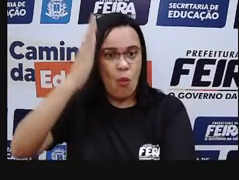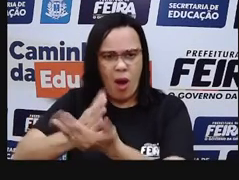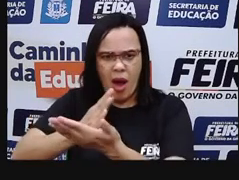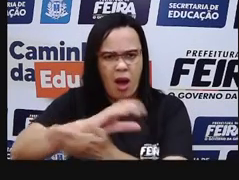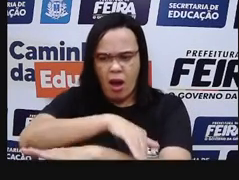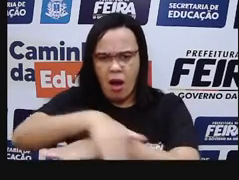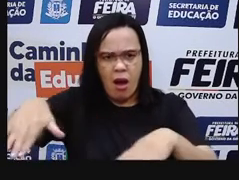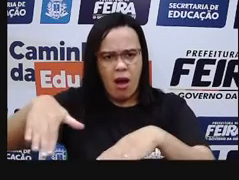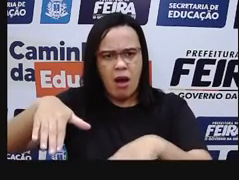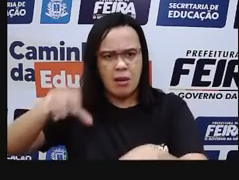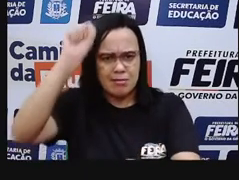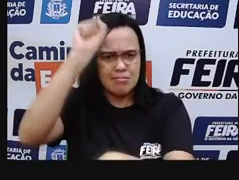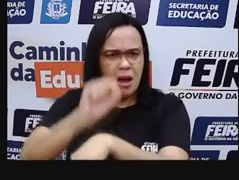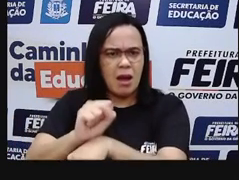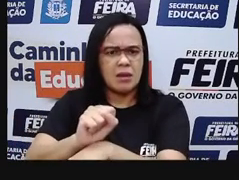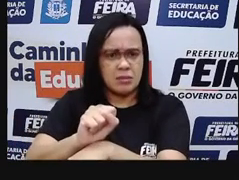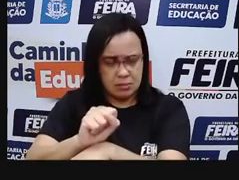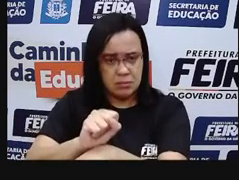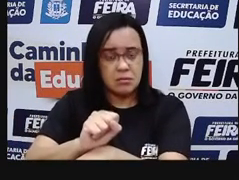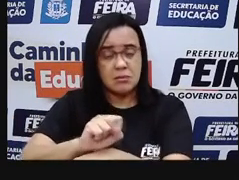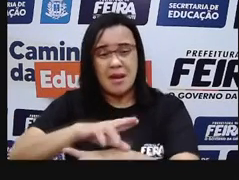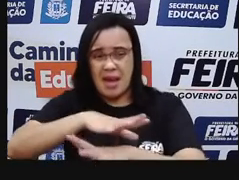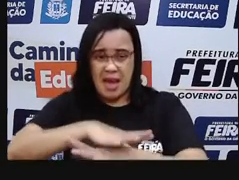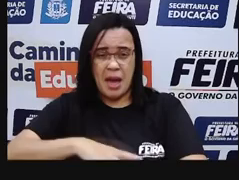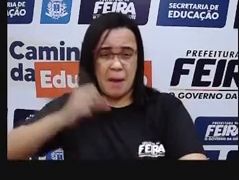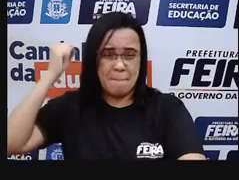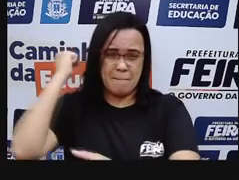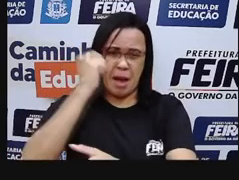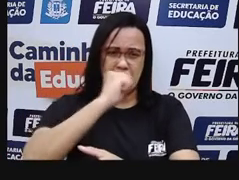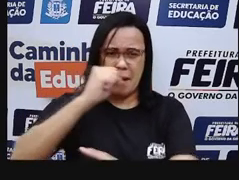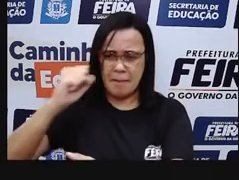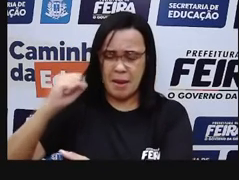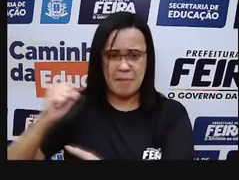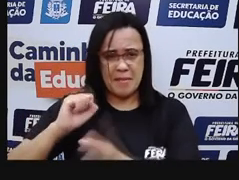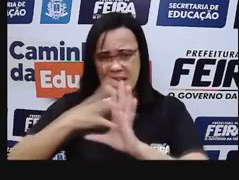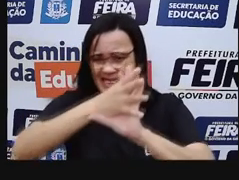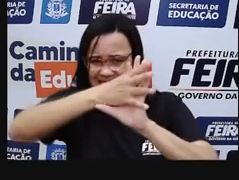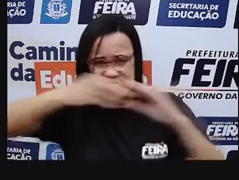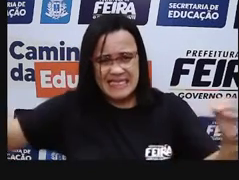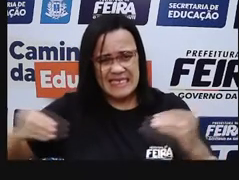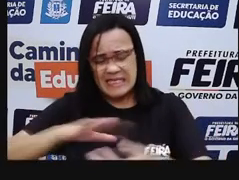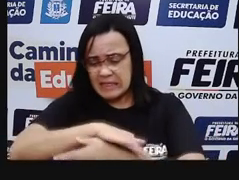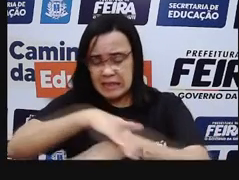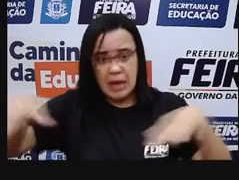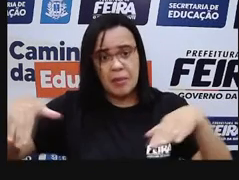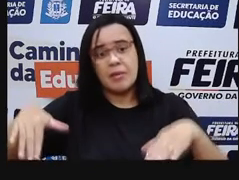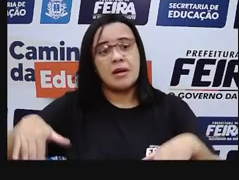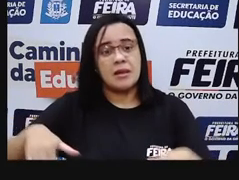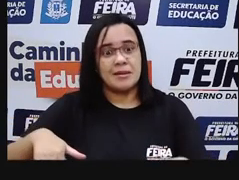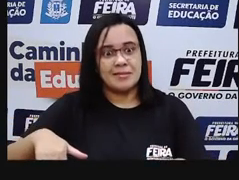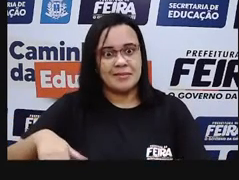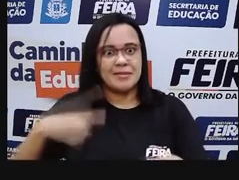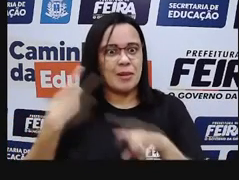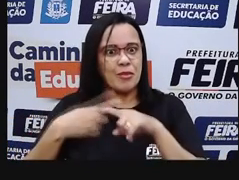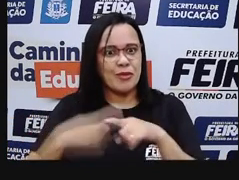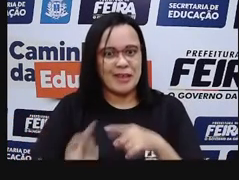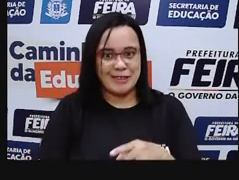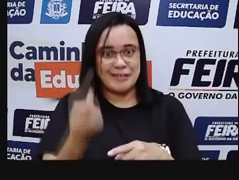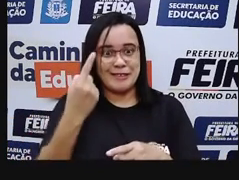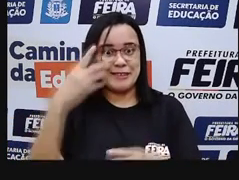preparar inclusive matar destruir esse estranho ao nosso corpo